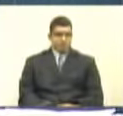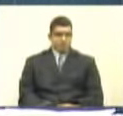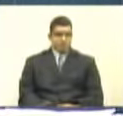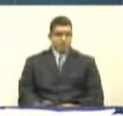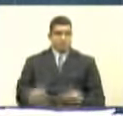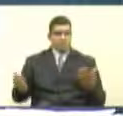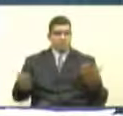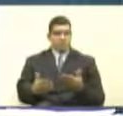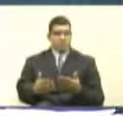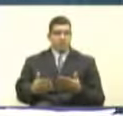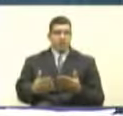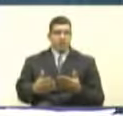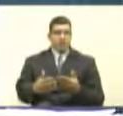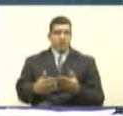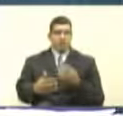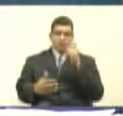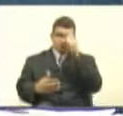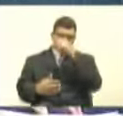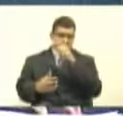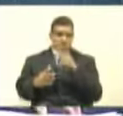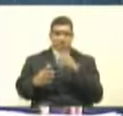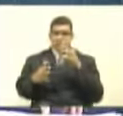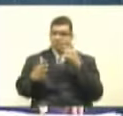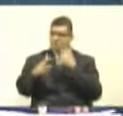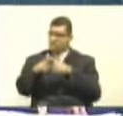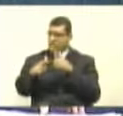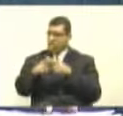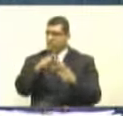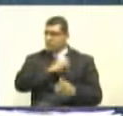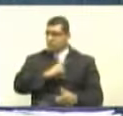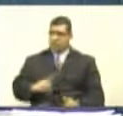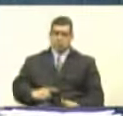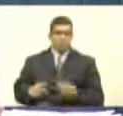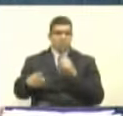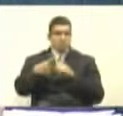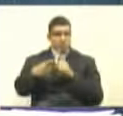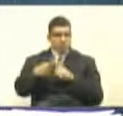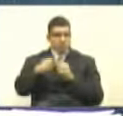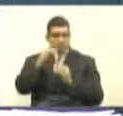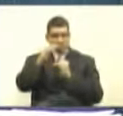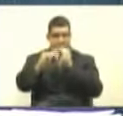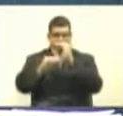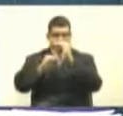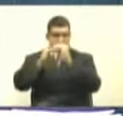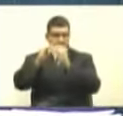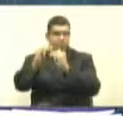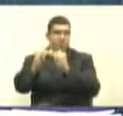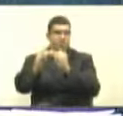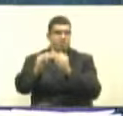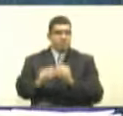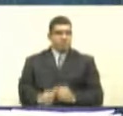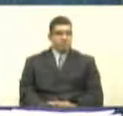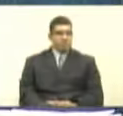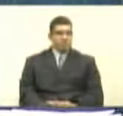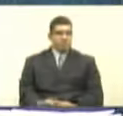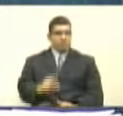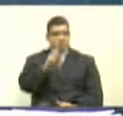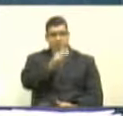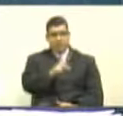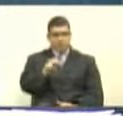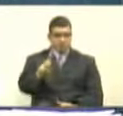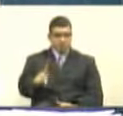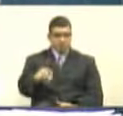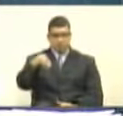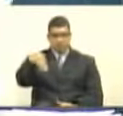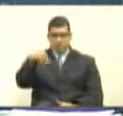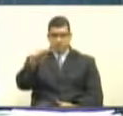Agora a situação é mais grave, deputado Luiz Castro. Porque o processo da professora